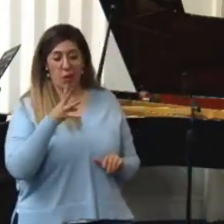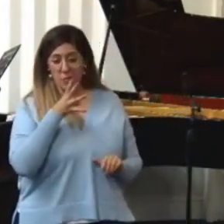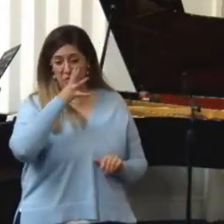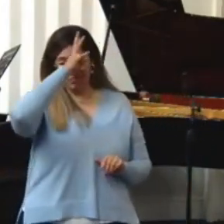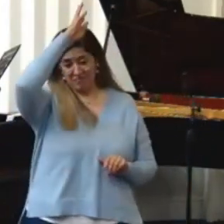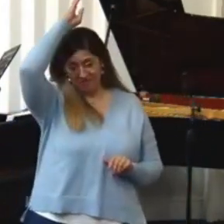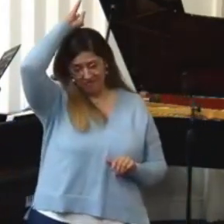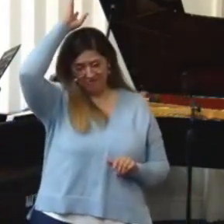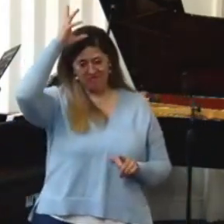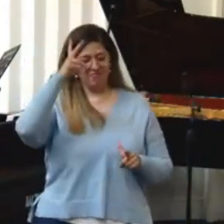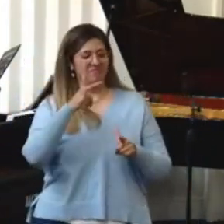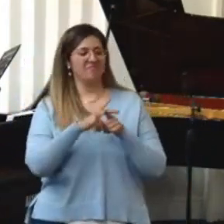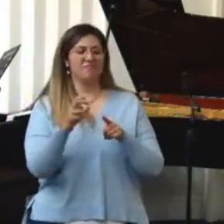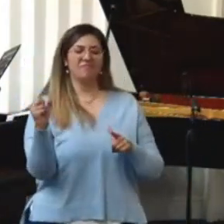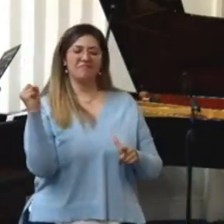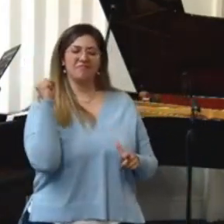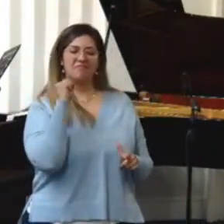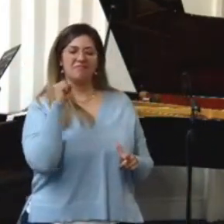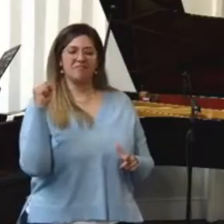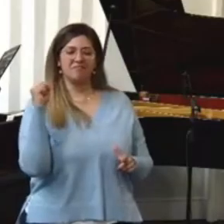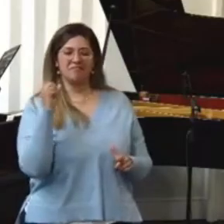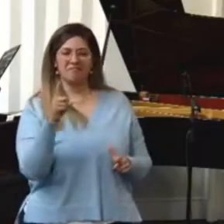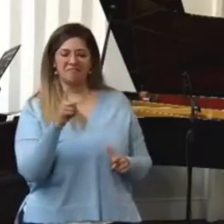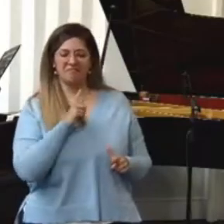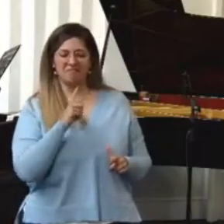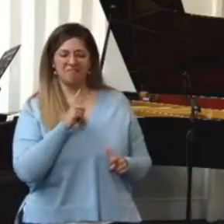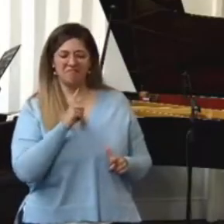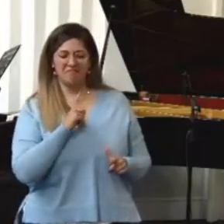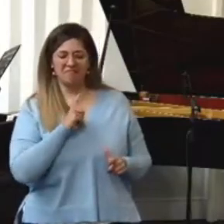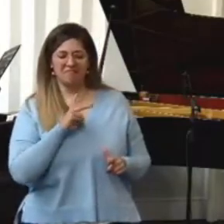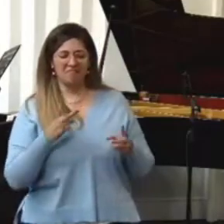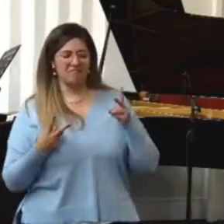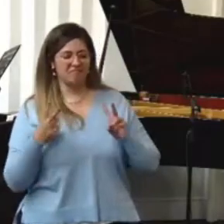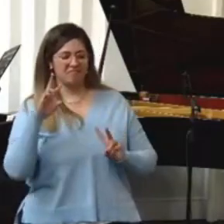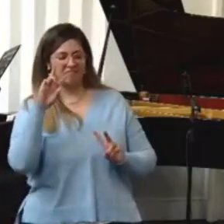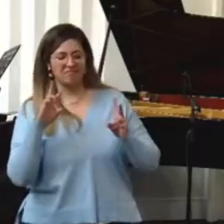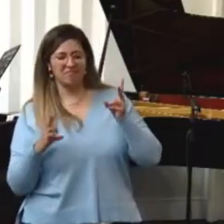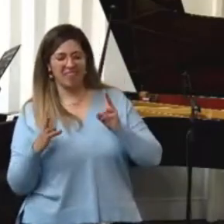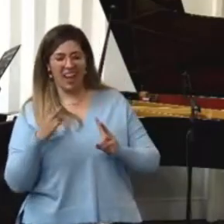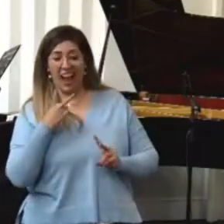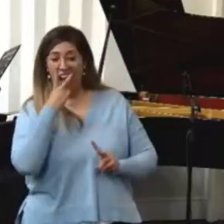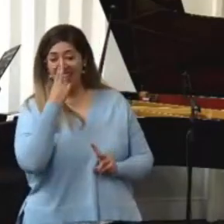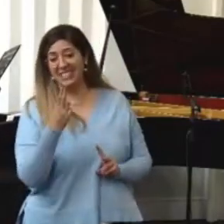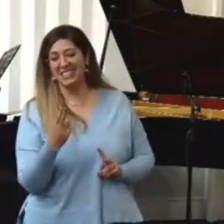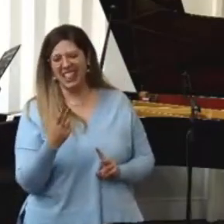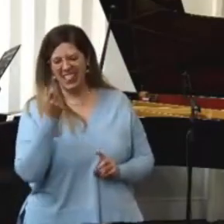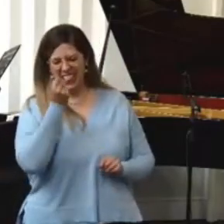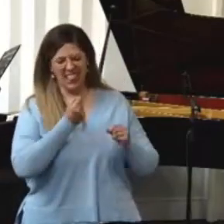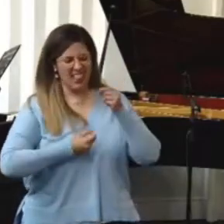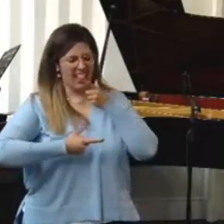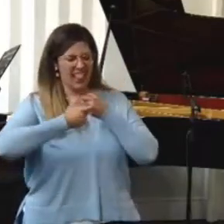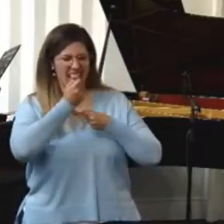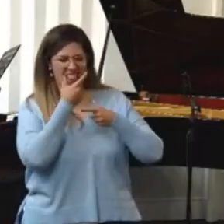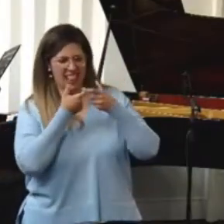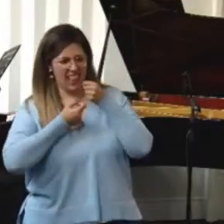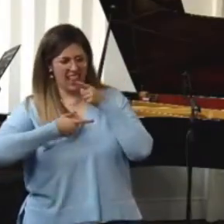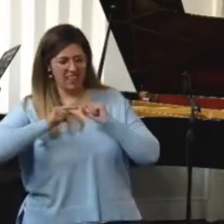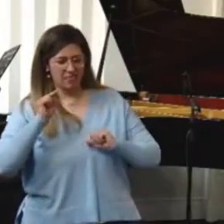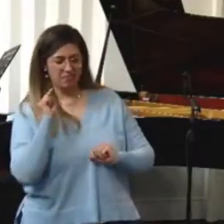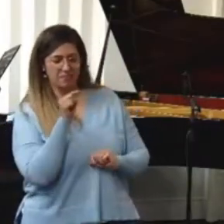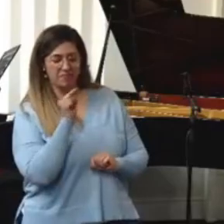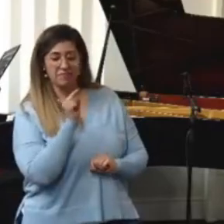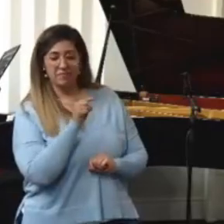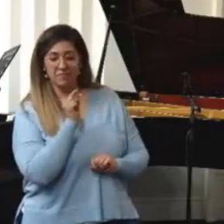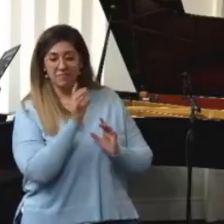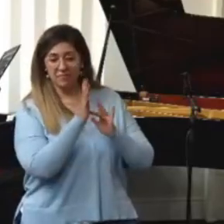vencendo. Parecia que elas estavam vencendo. Enquanto zombavam dele lá,